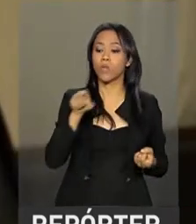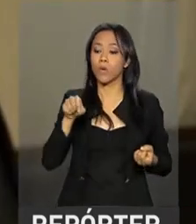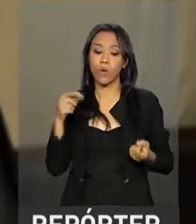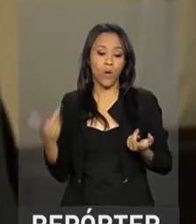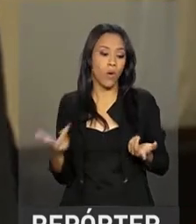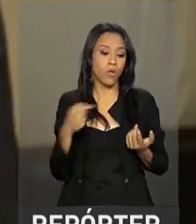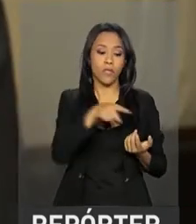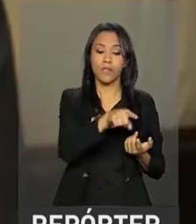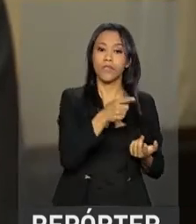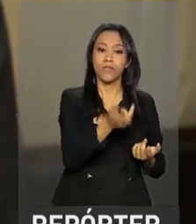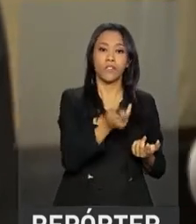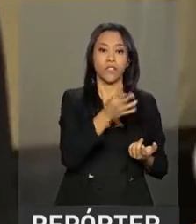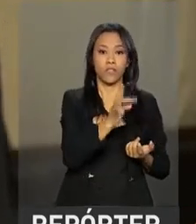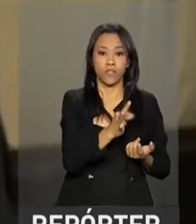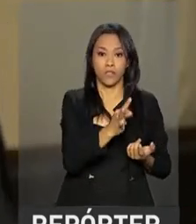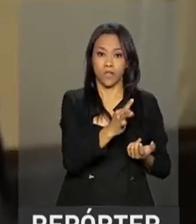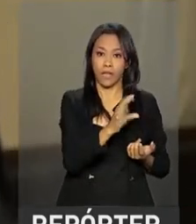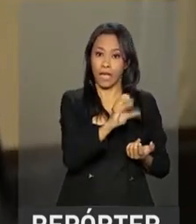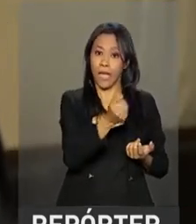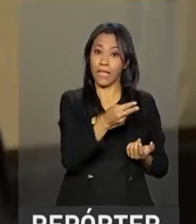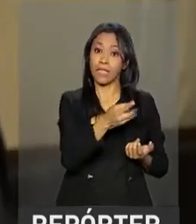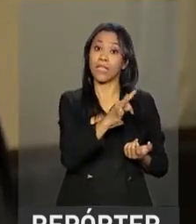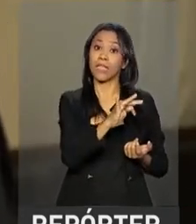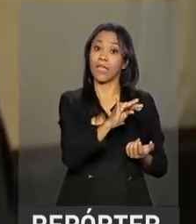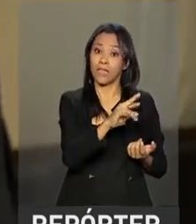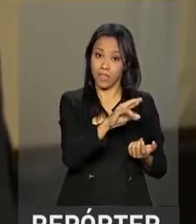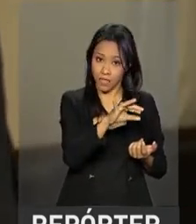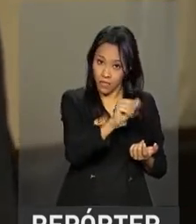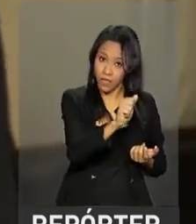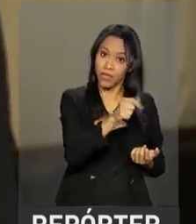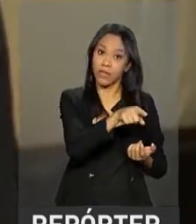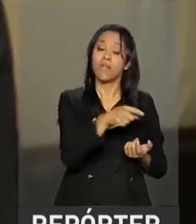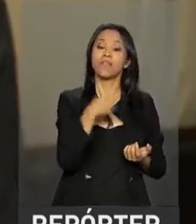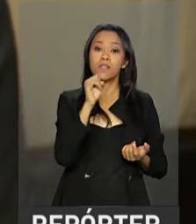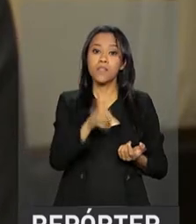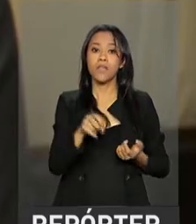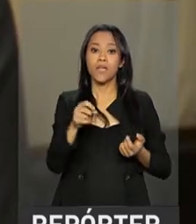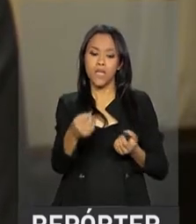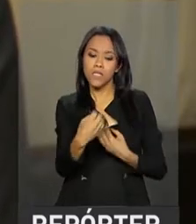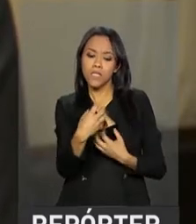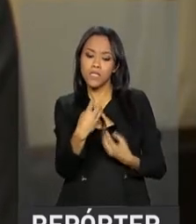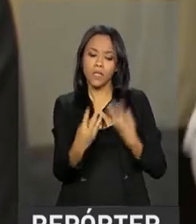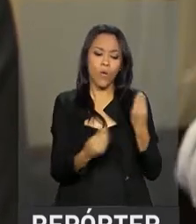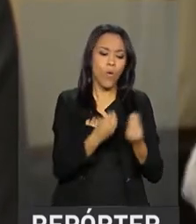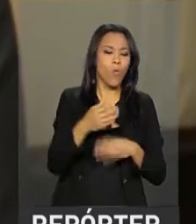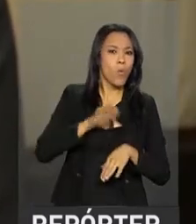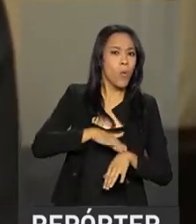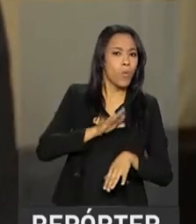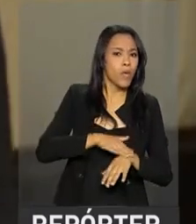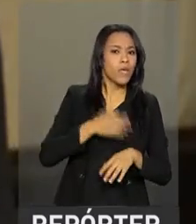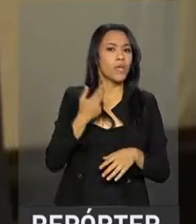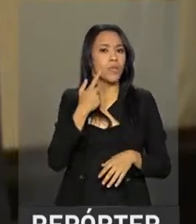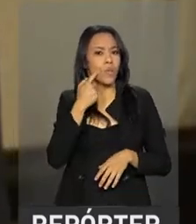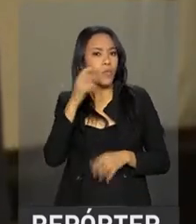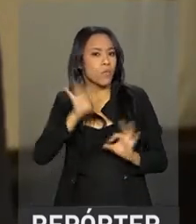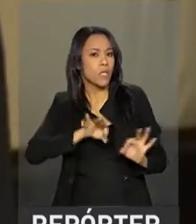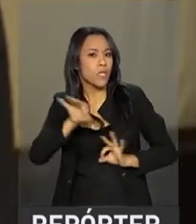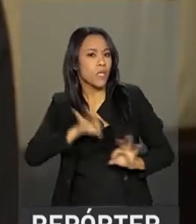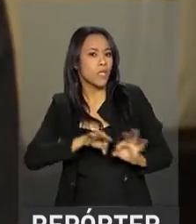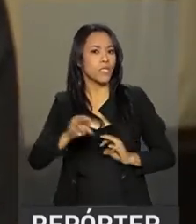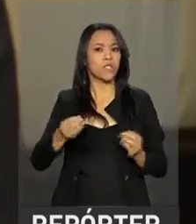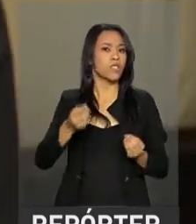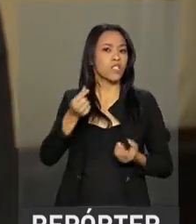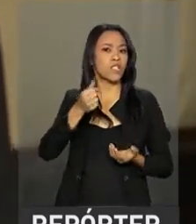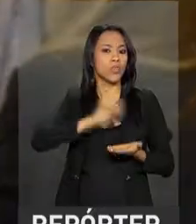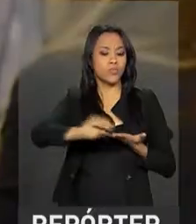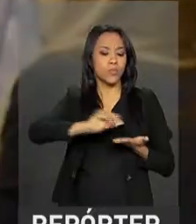chamamos de carteira de investimentos. Mas esse simulador permite sim você verificar para aquele momento, para aquela tua expectativa, onde você